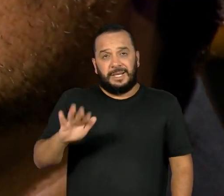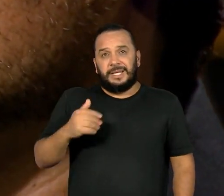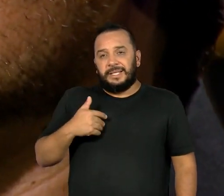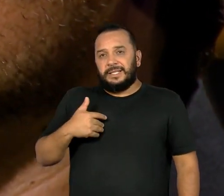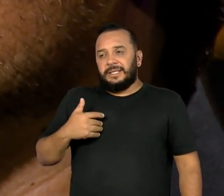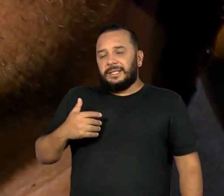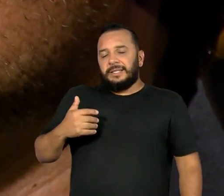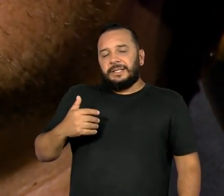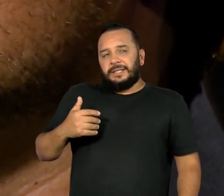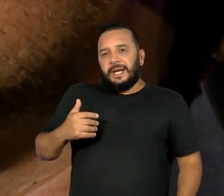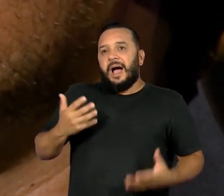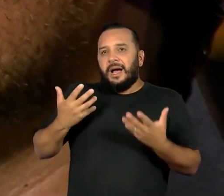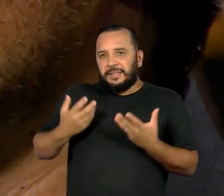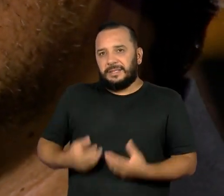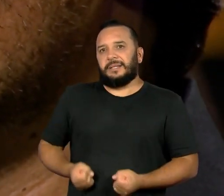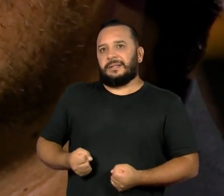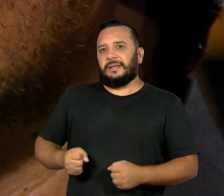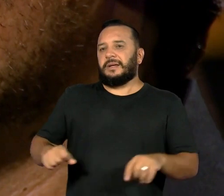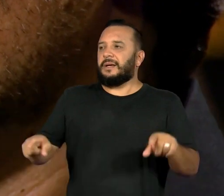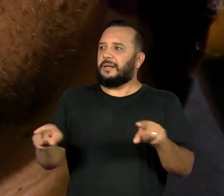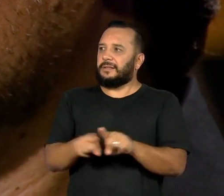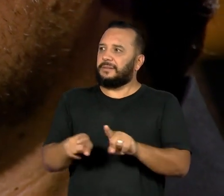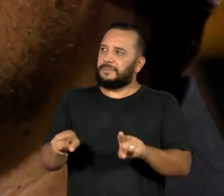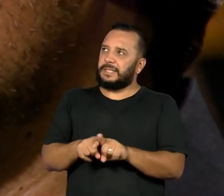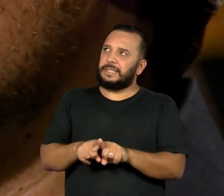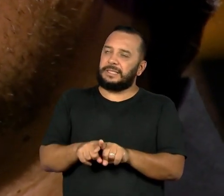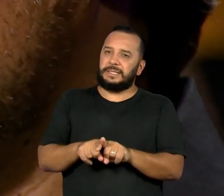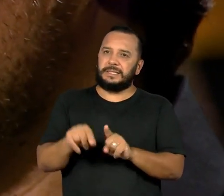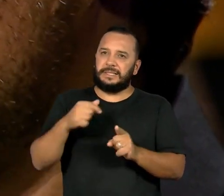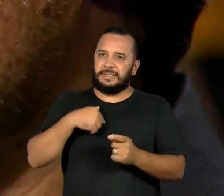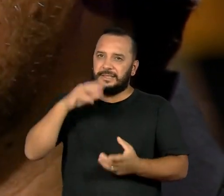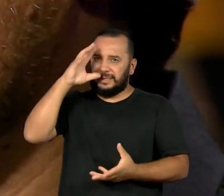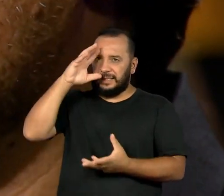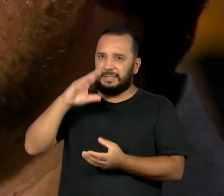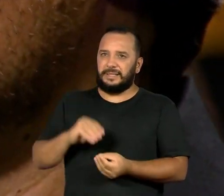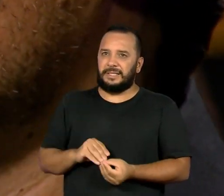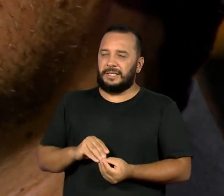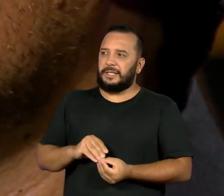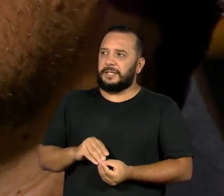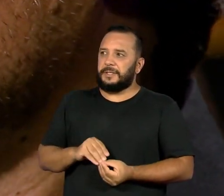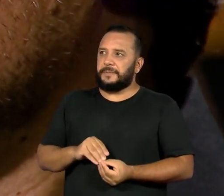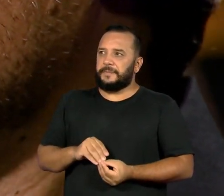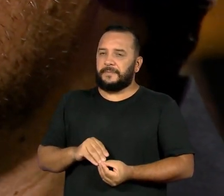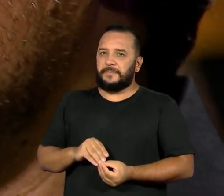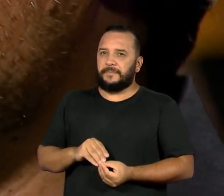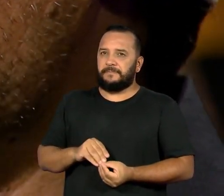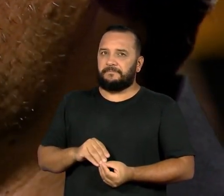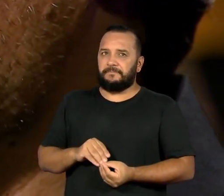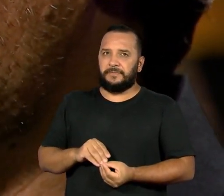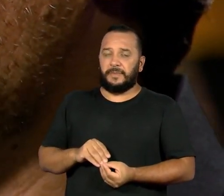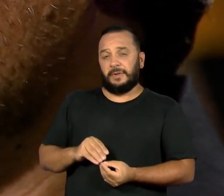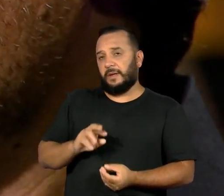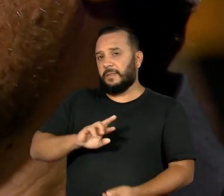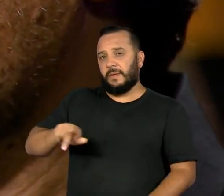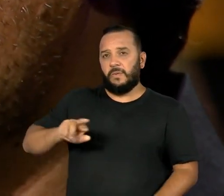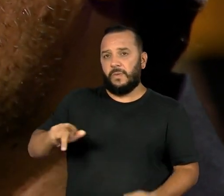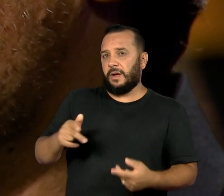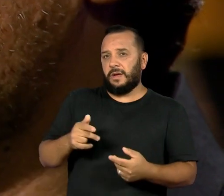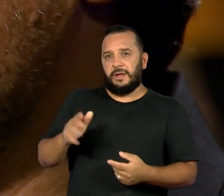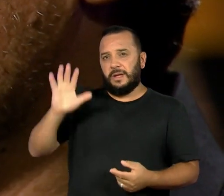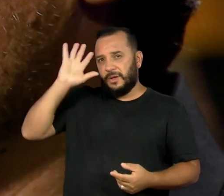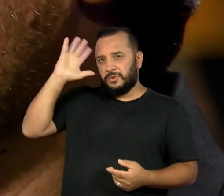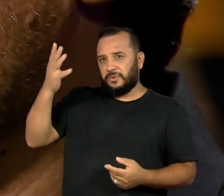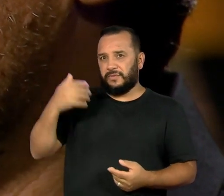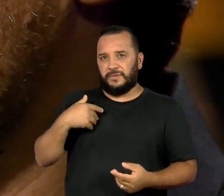né, e entender que não era algo, né, que seria resolvido com